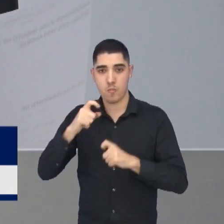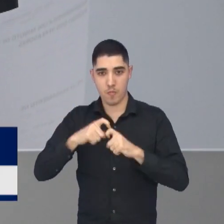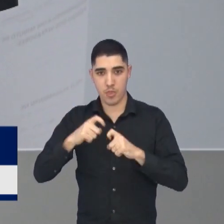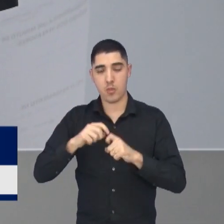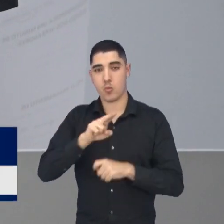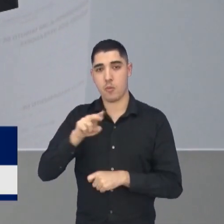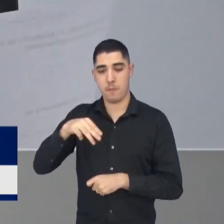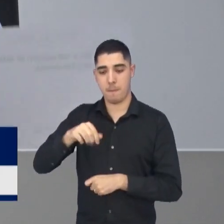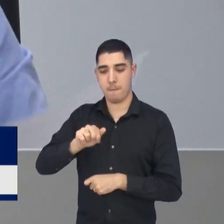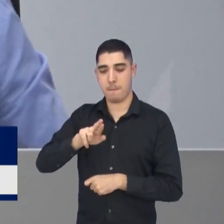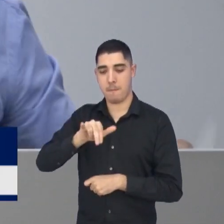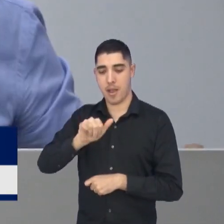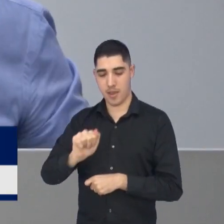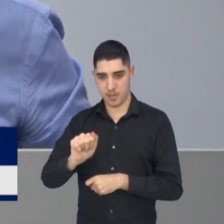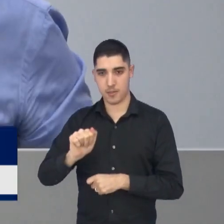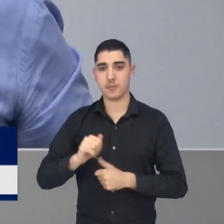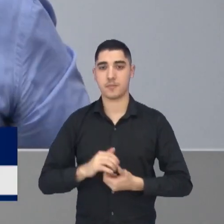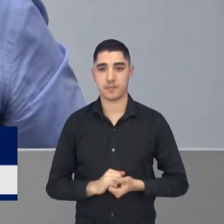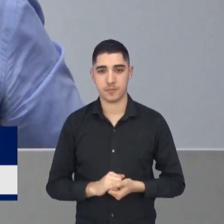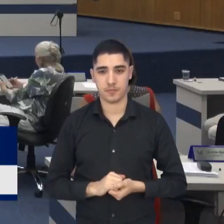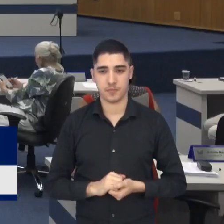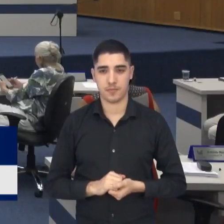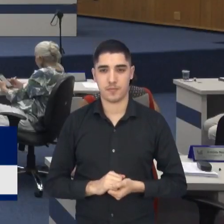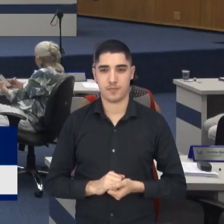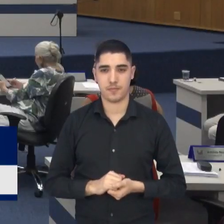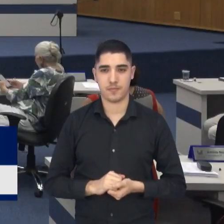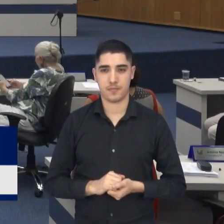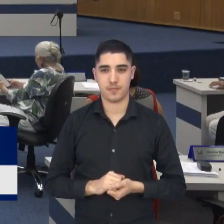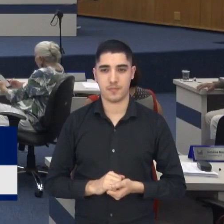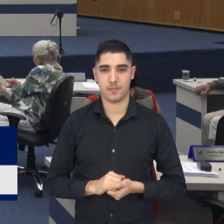das Graças Freitas.